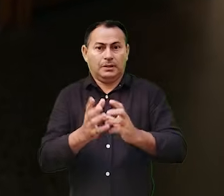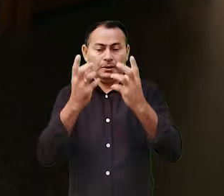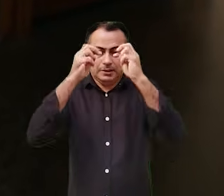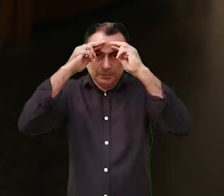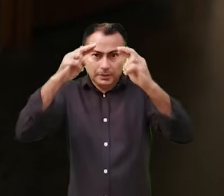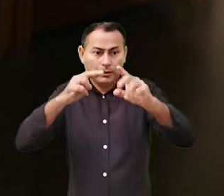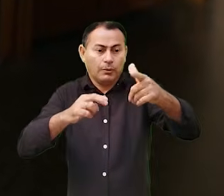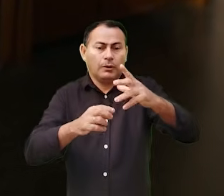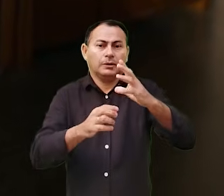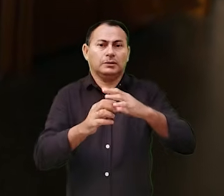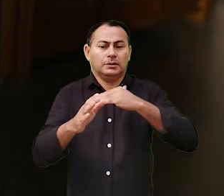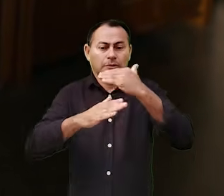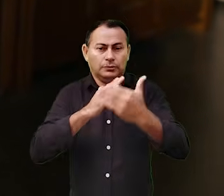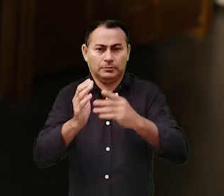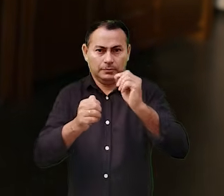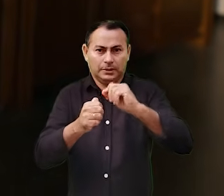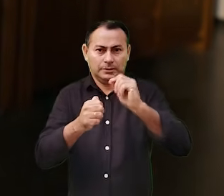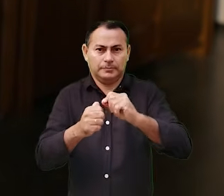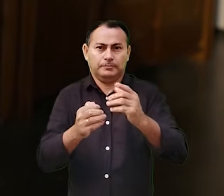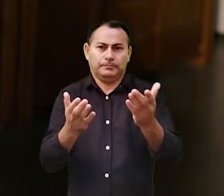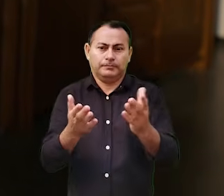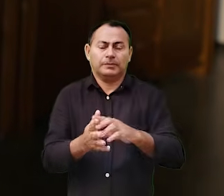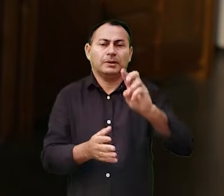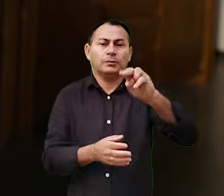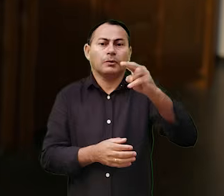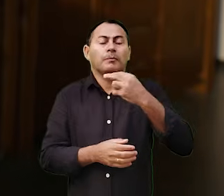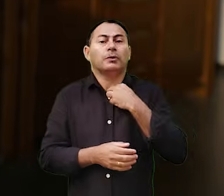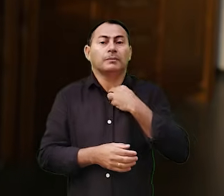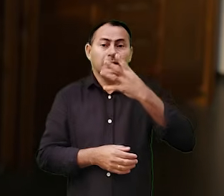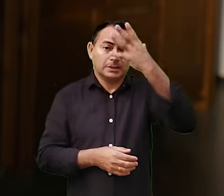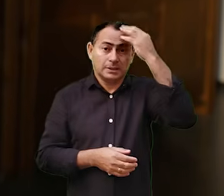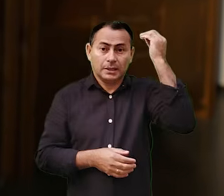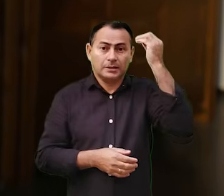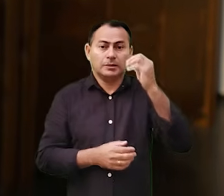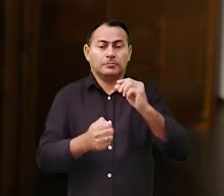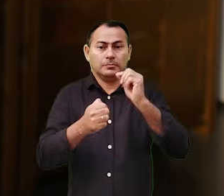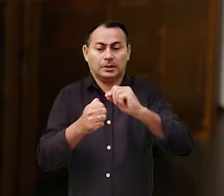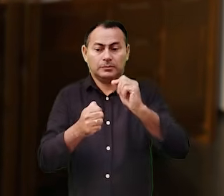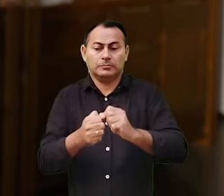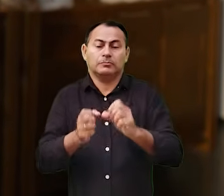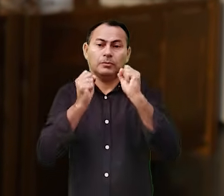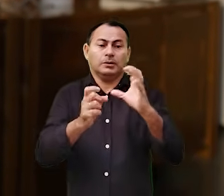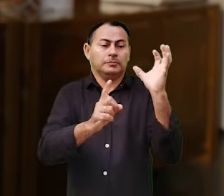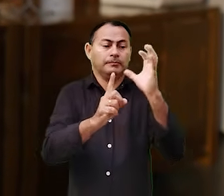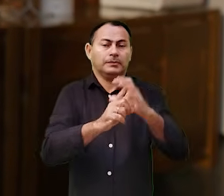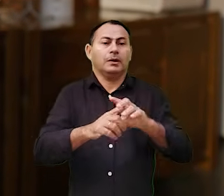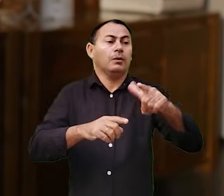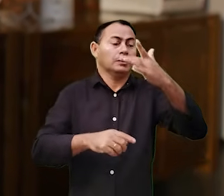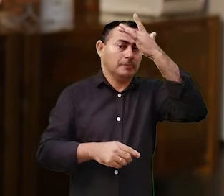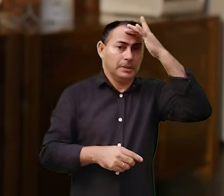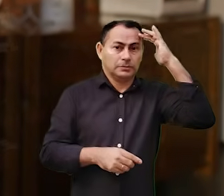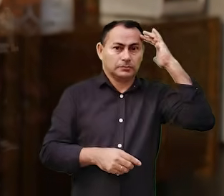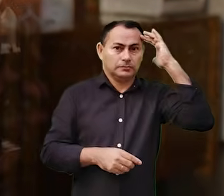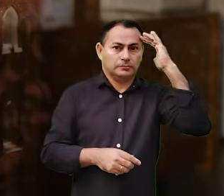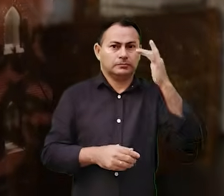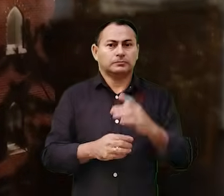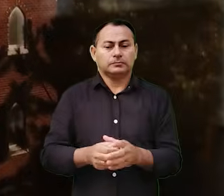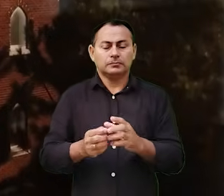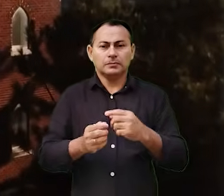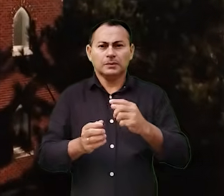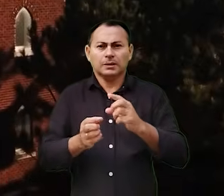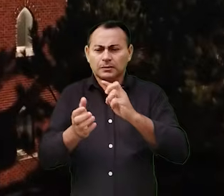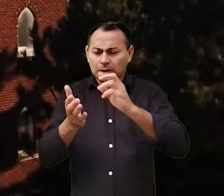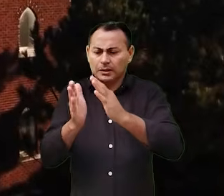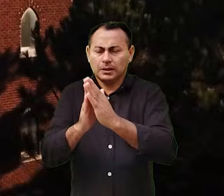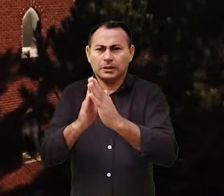ter consideração com outros em tudo que fazemos. Nunca podemos esquecer que o que fazemos pode afetar outras pessoas.